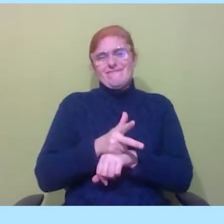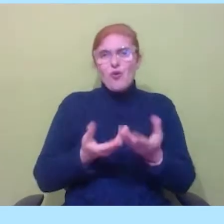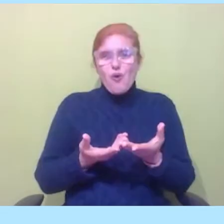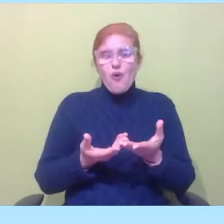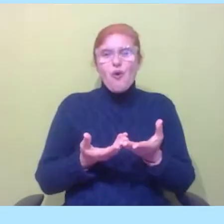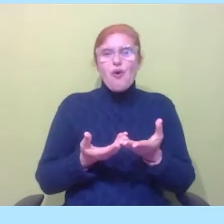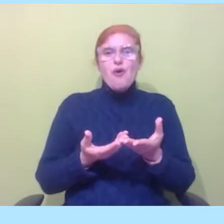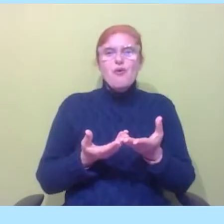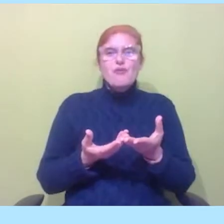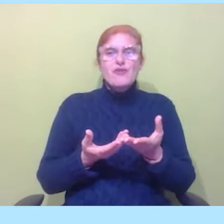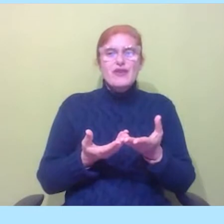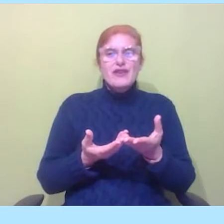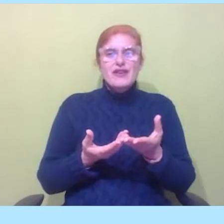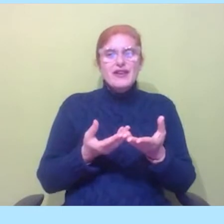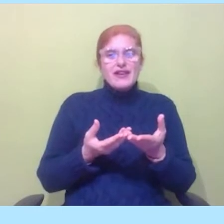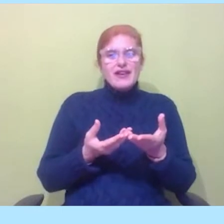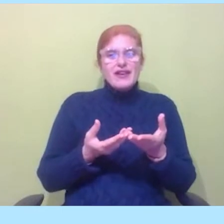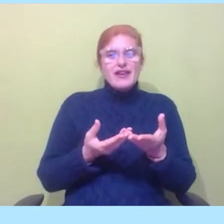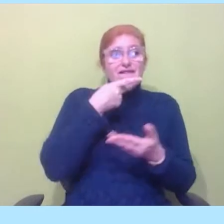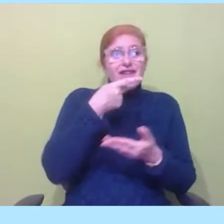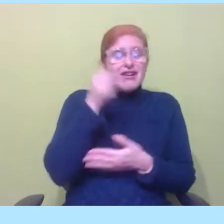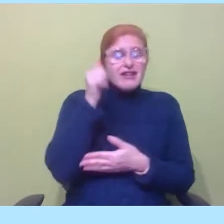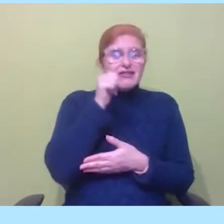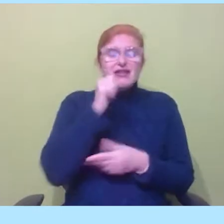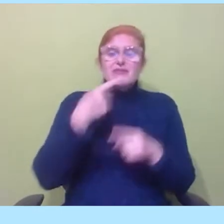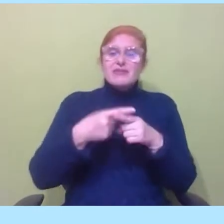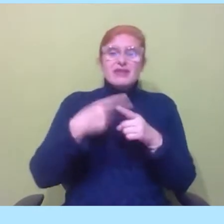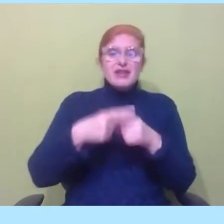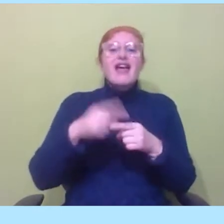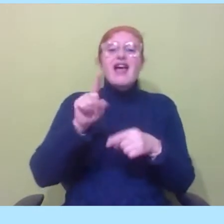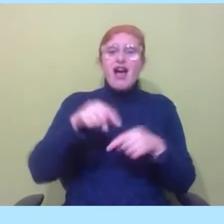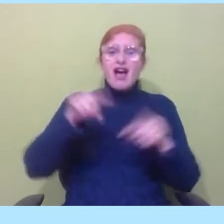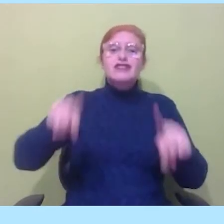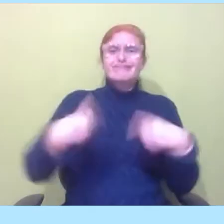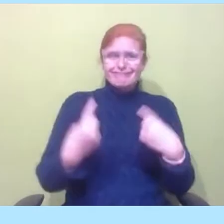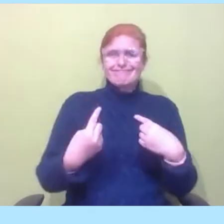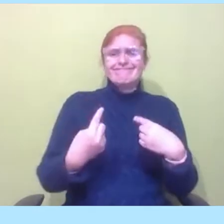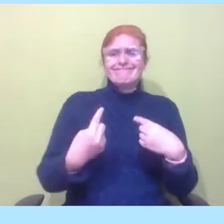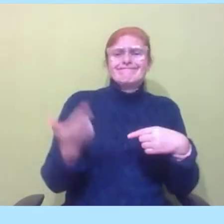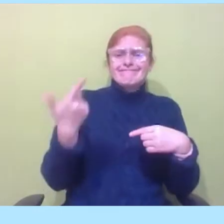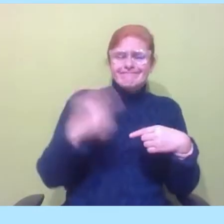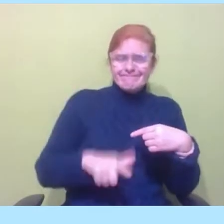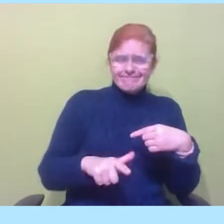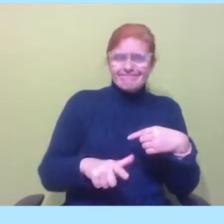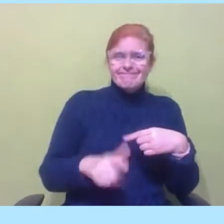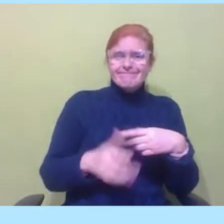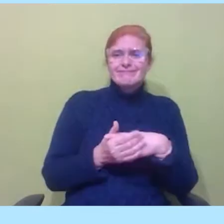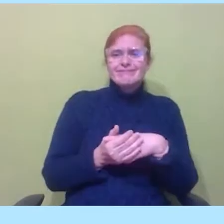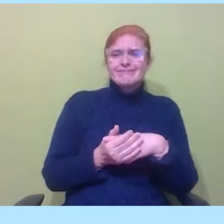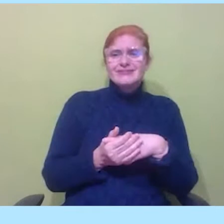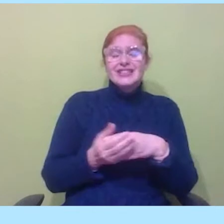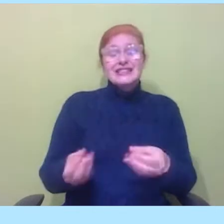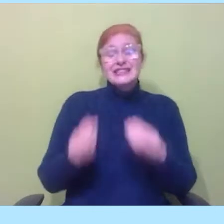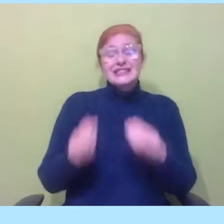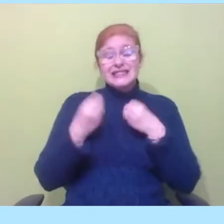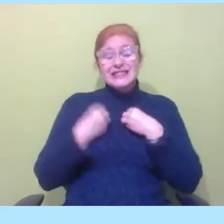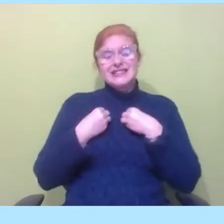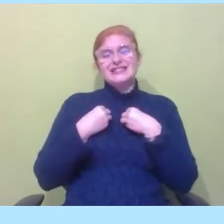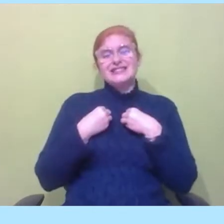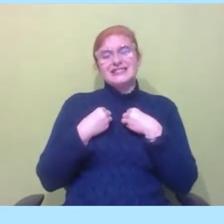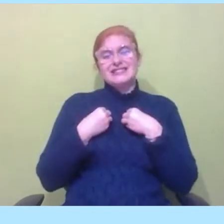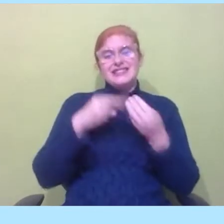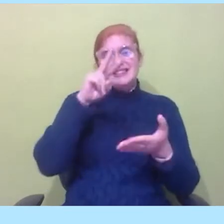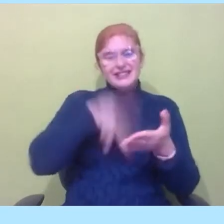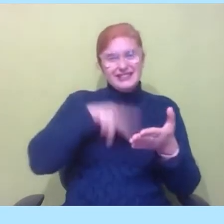também é um super desafio. E, de novo, trazendo essa leitura de hoje. Vocês